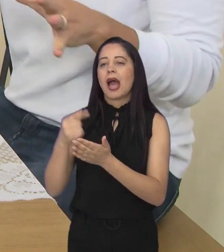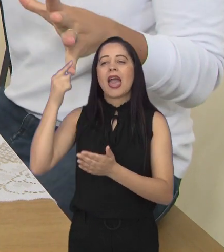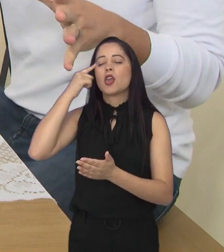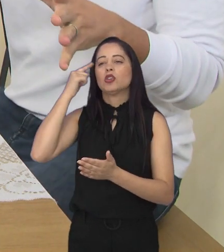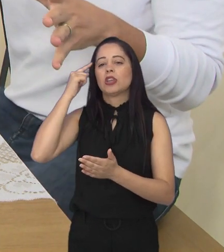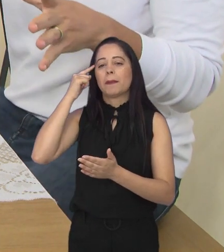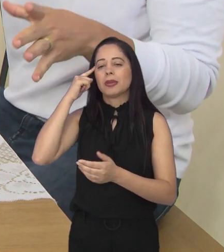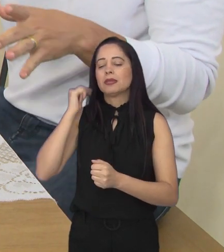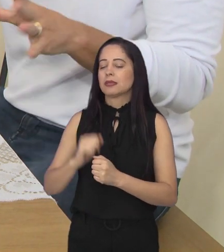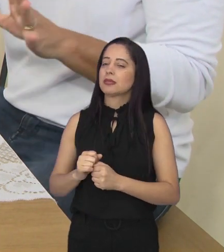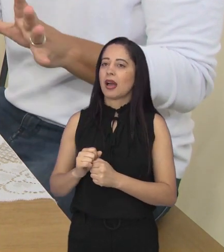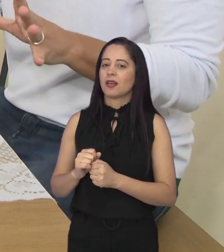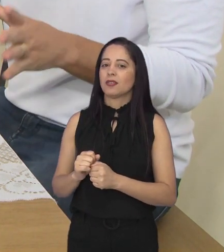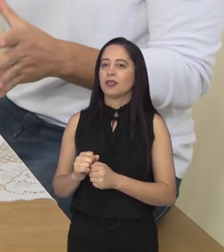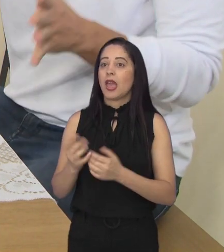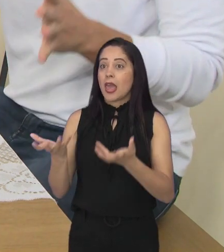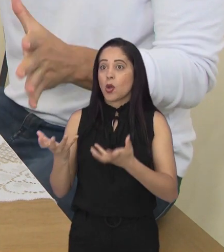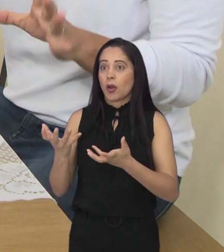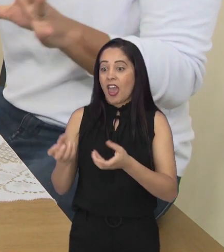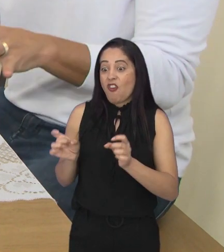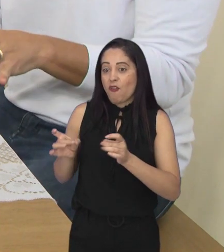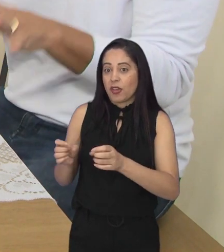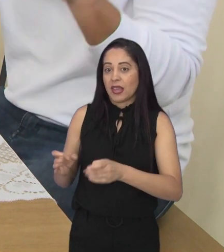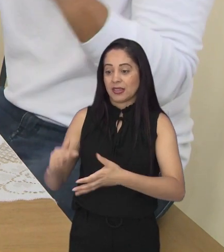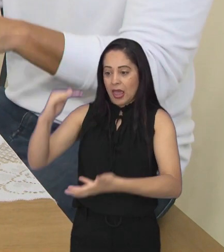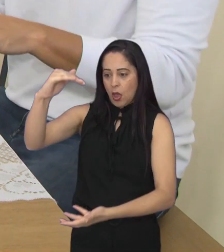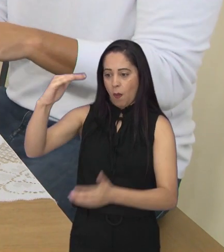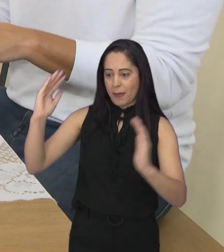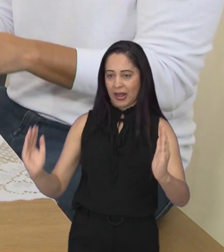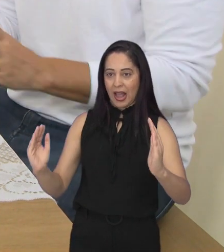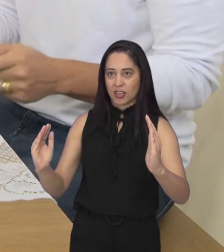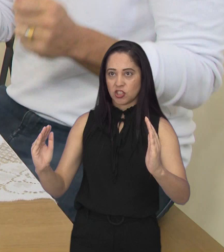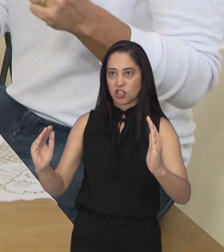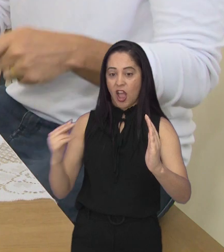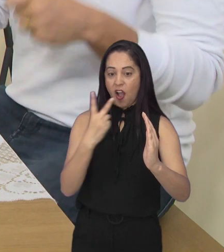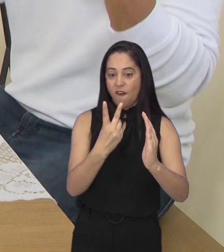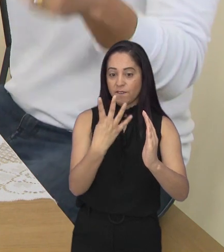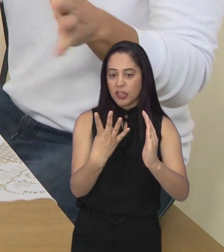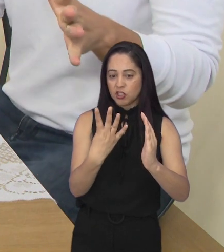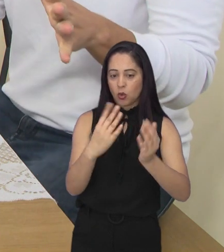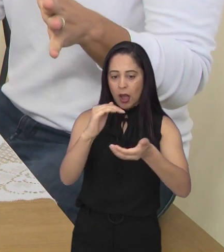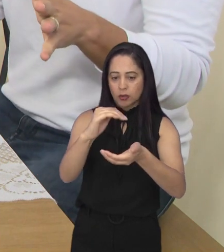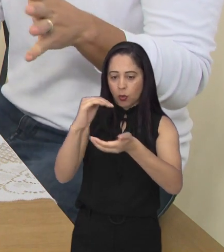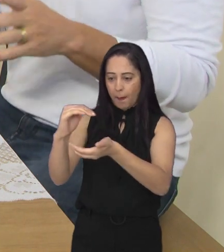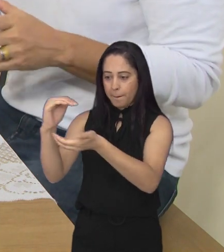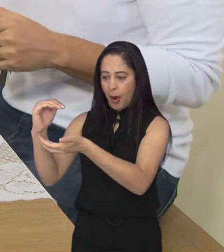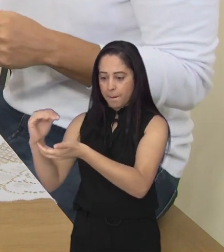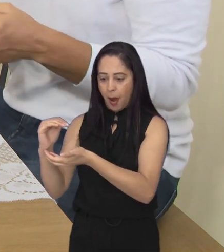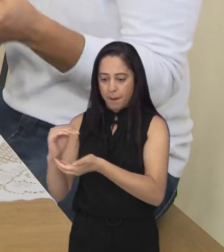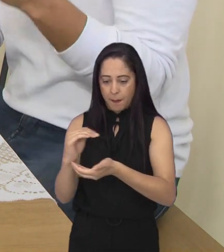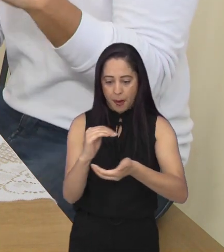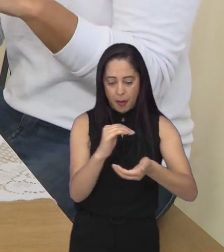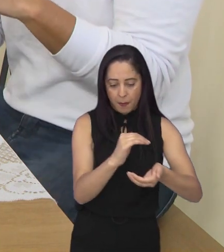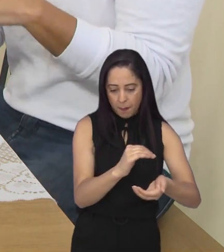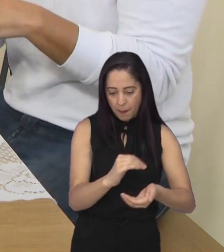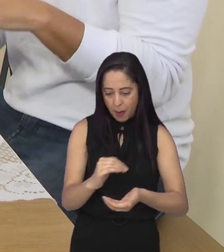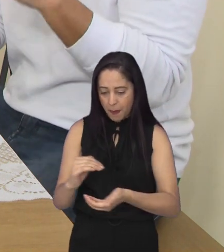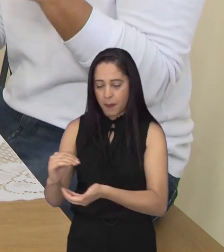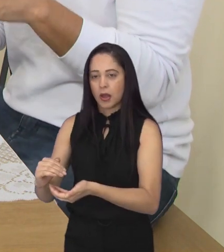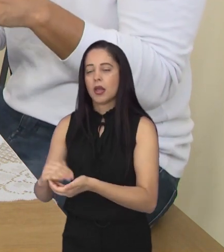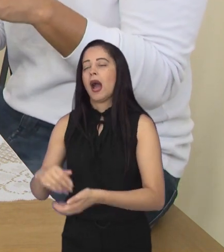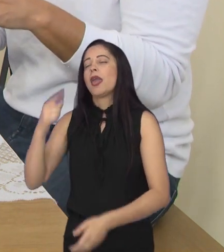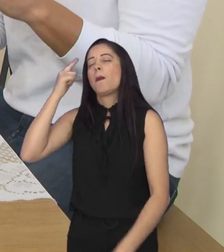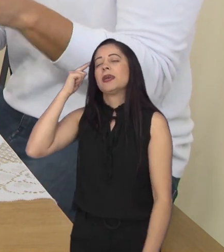uma caixa, que era o auge pra gente, era uma caixa fechada com 24 geleias, sendo vendida para uma única pessoa. Então minha esposa